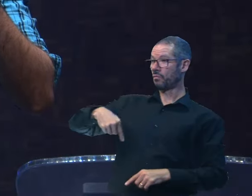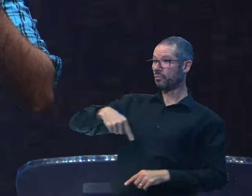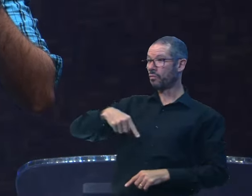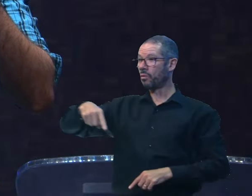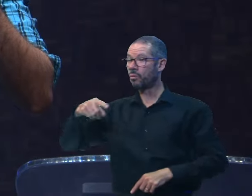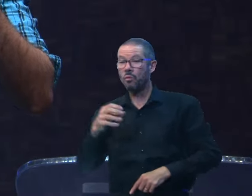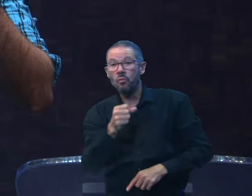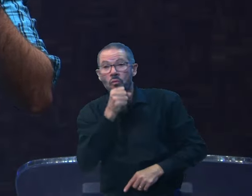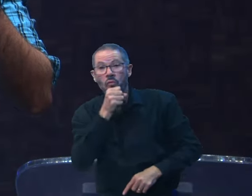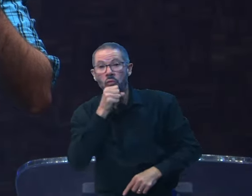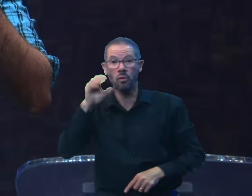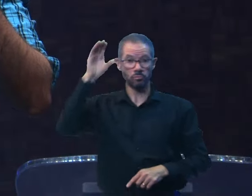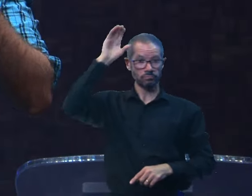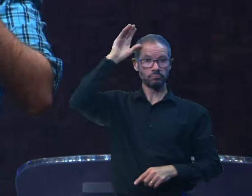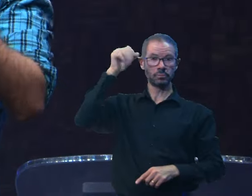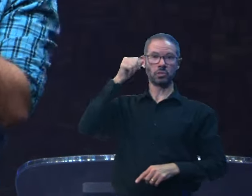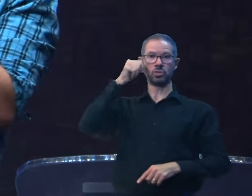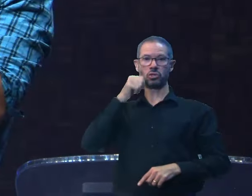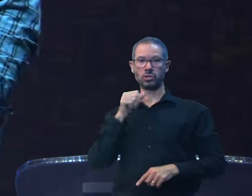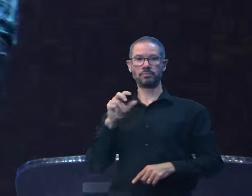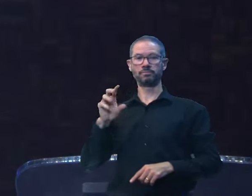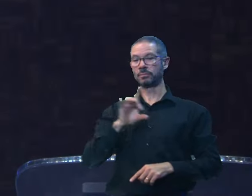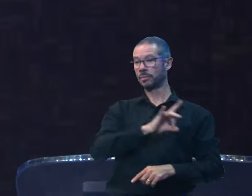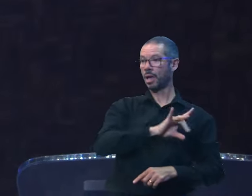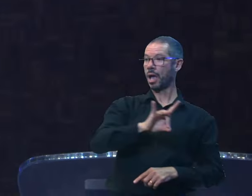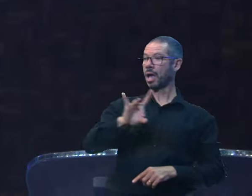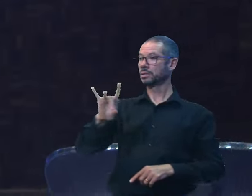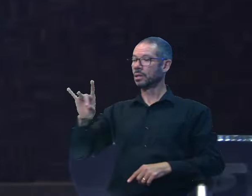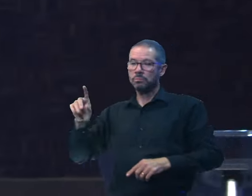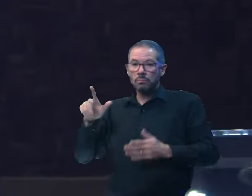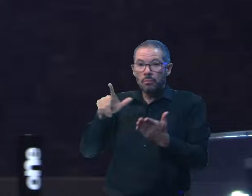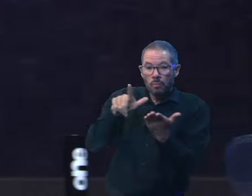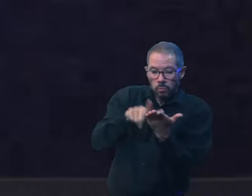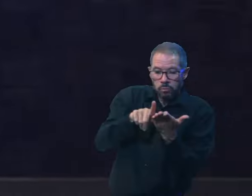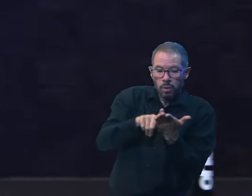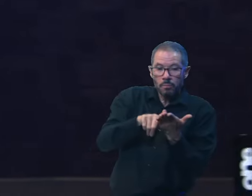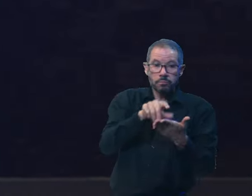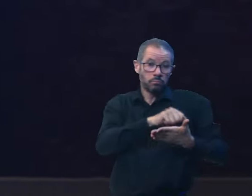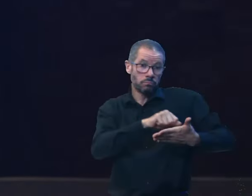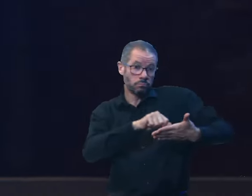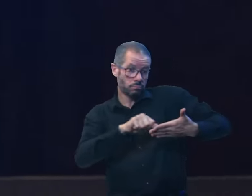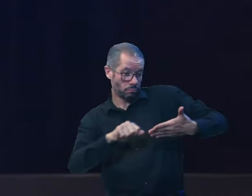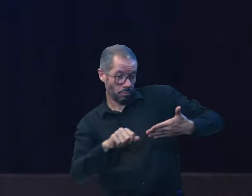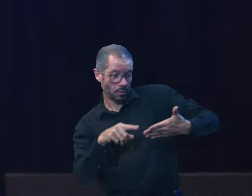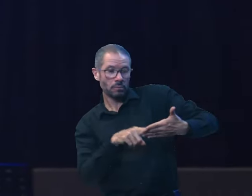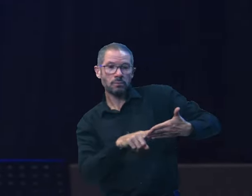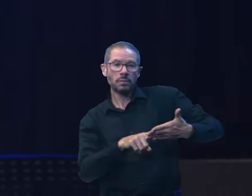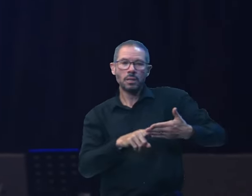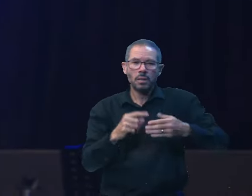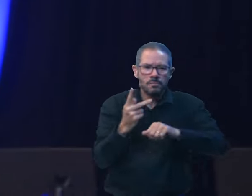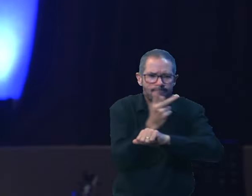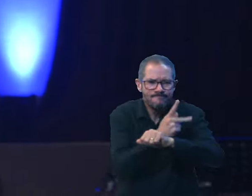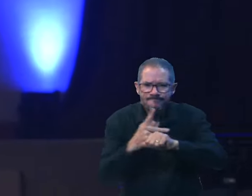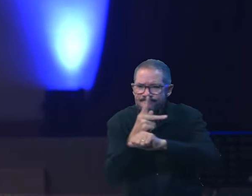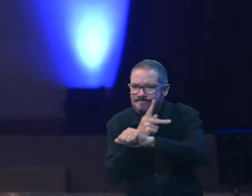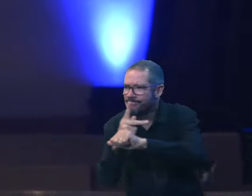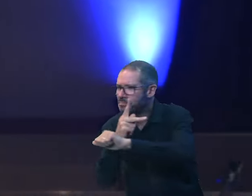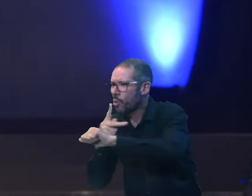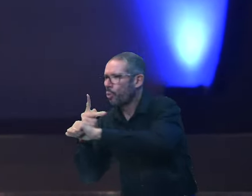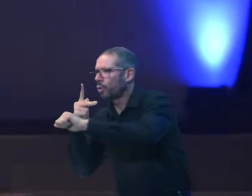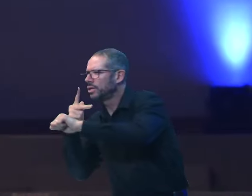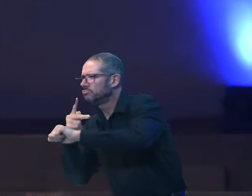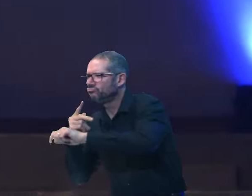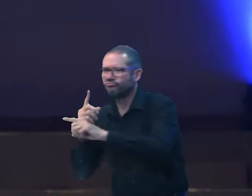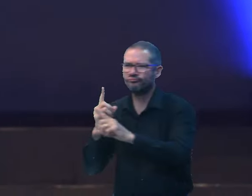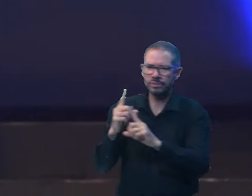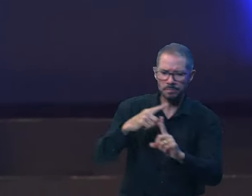vô, da avó e da tia. Cada um com o seu papelzinho, e brincamos ali de caça ao tesouro, Google Maps, com